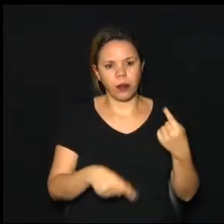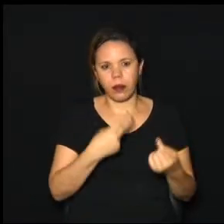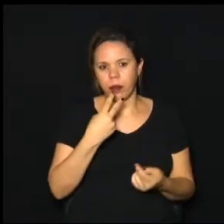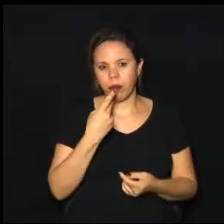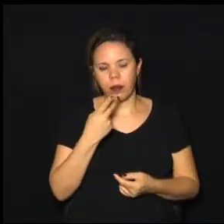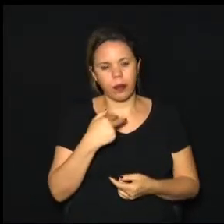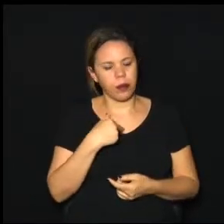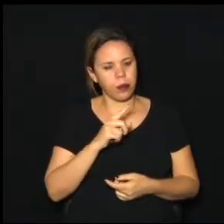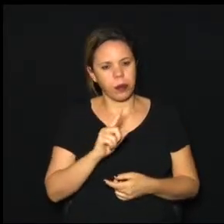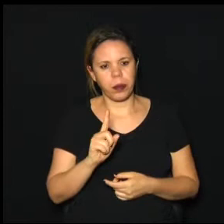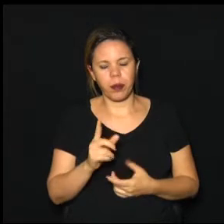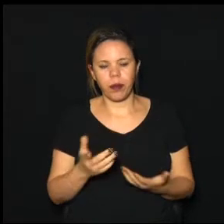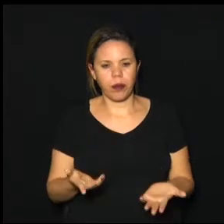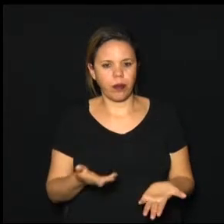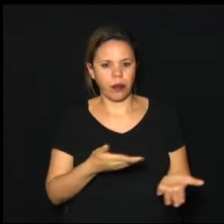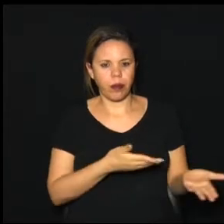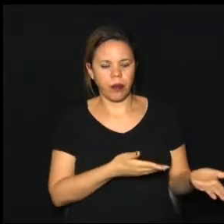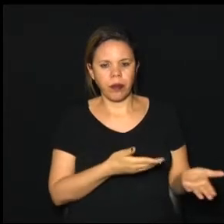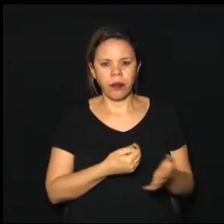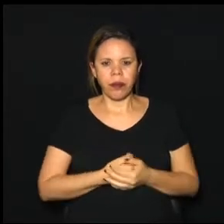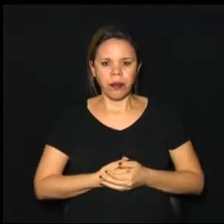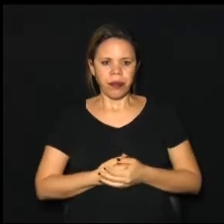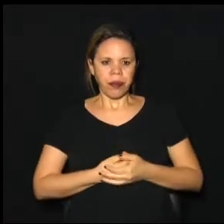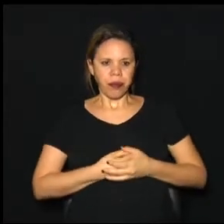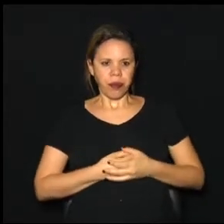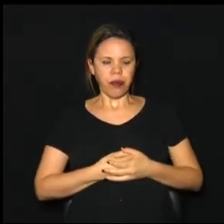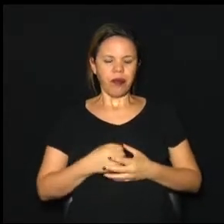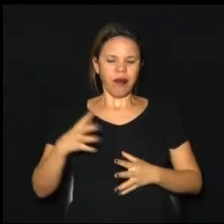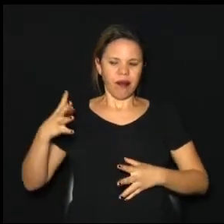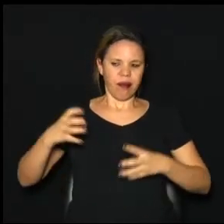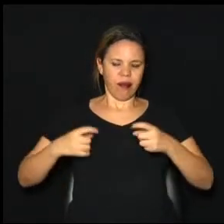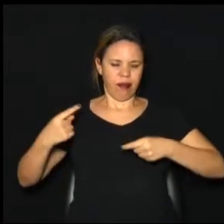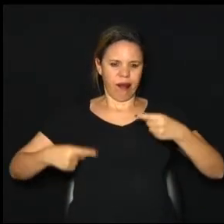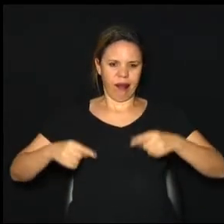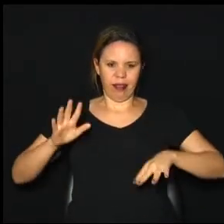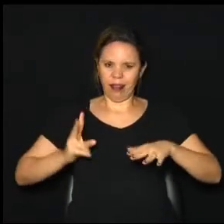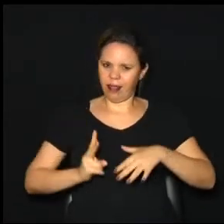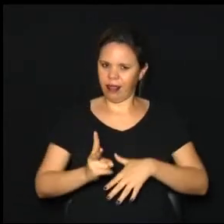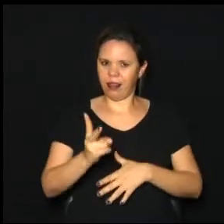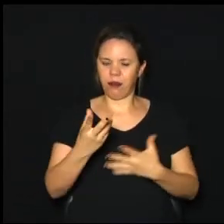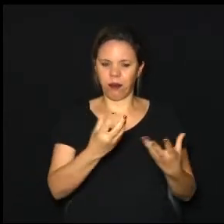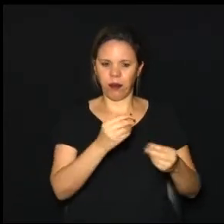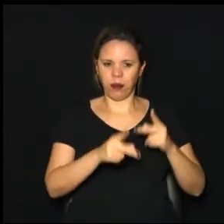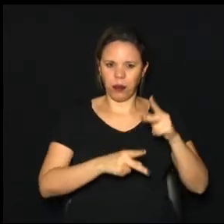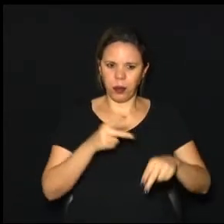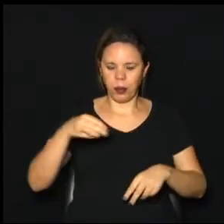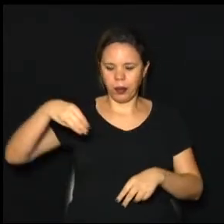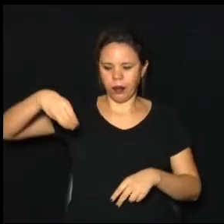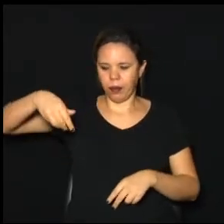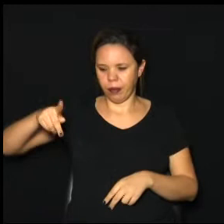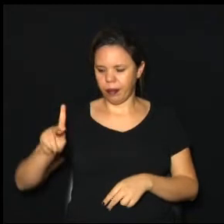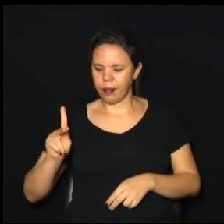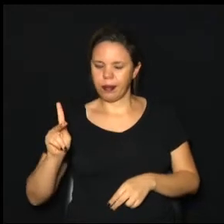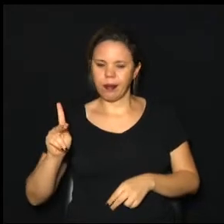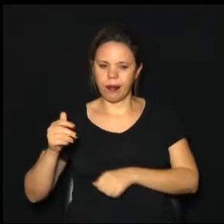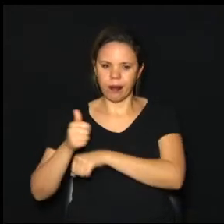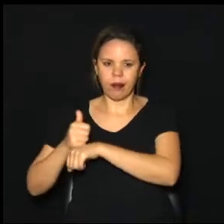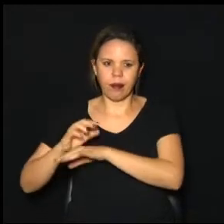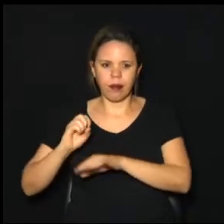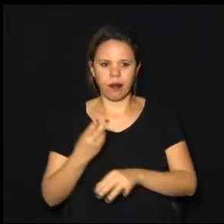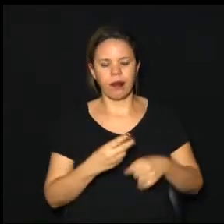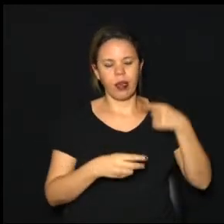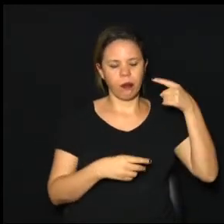não pode. Então aqui, pessoal, é uma briga quase que sem fim com o pessoal do marketing. Mas não tem como